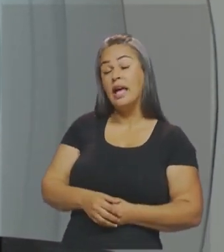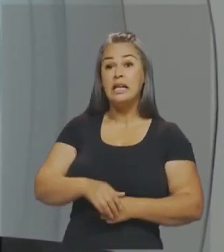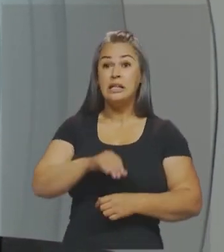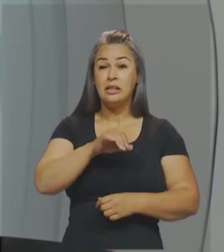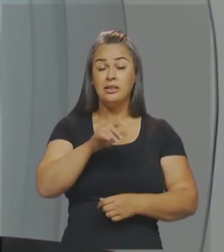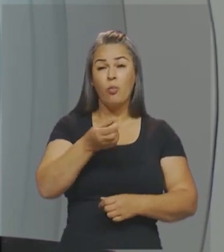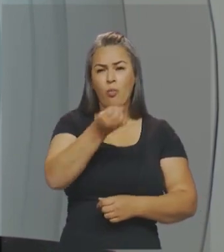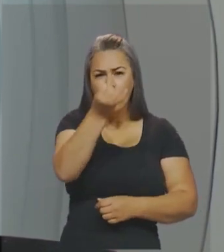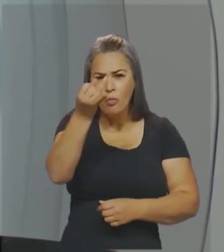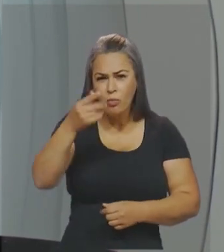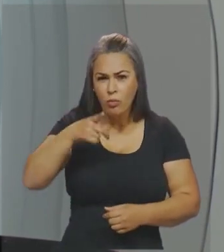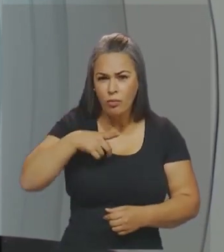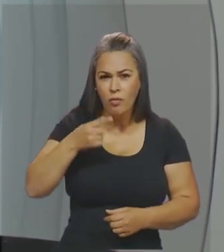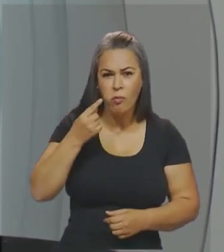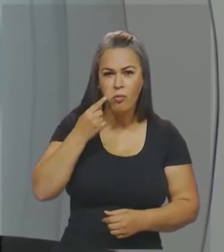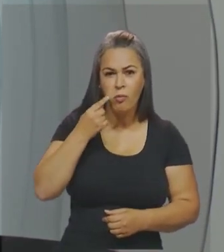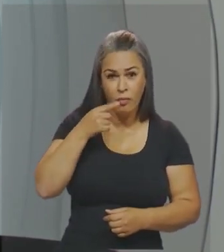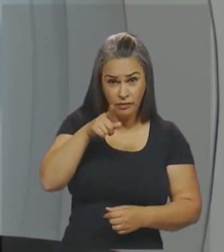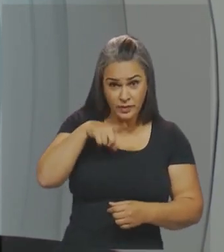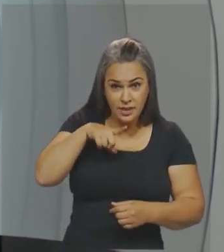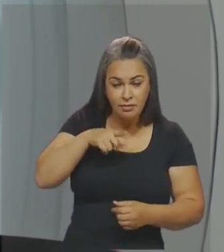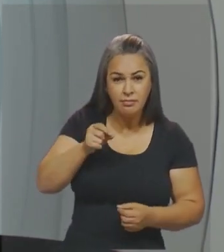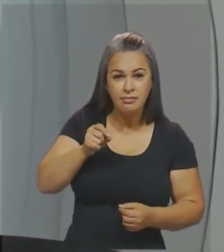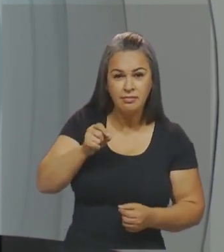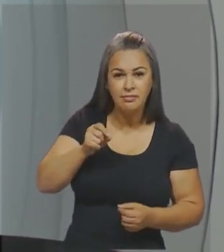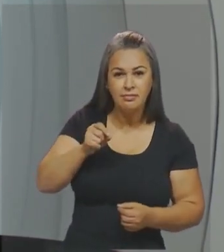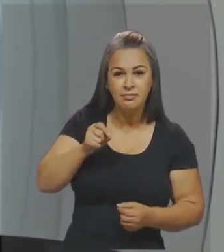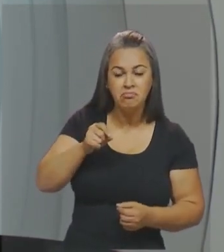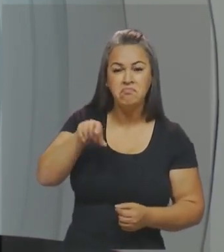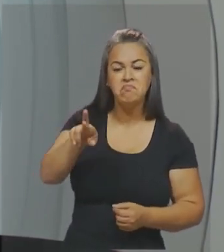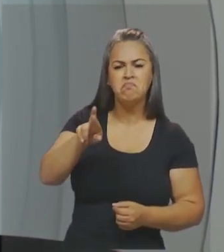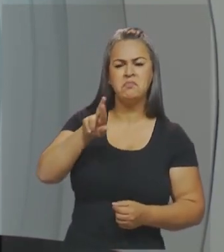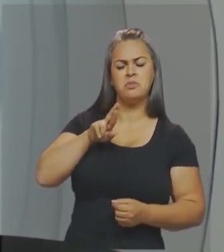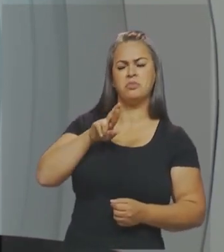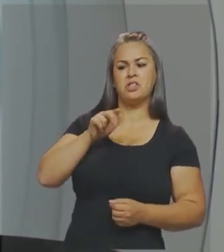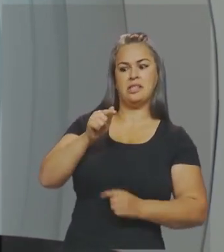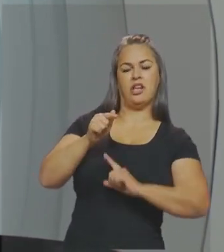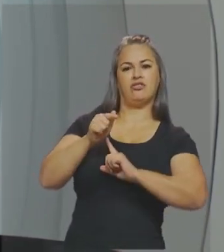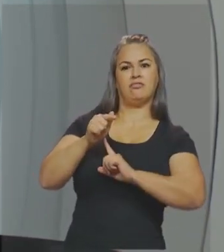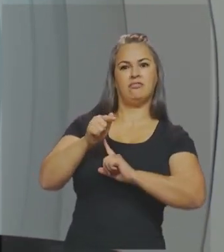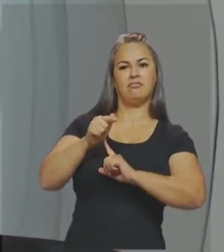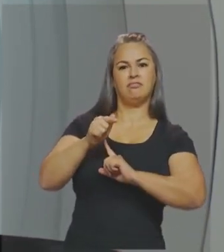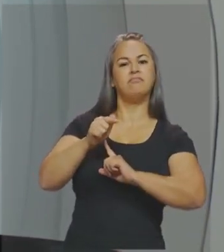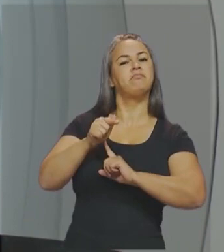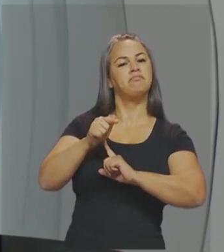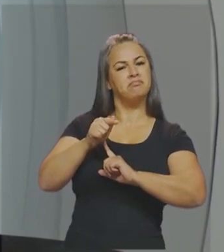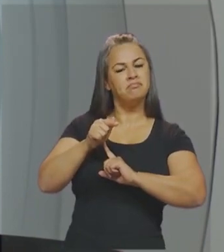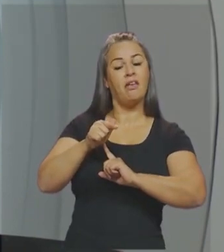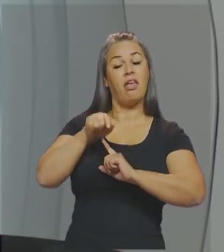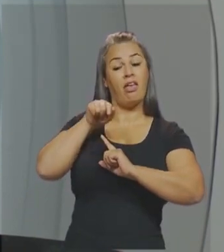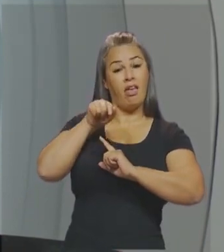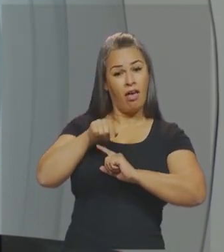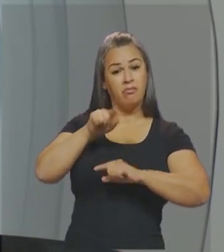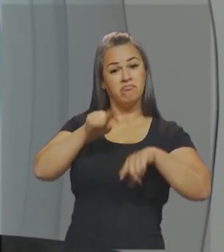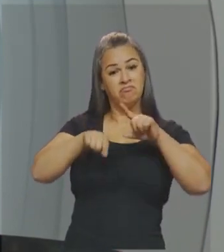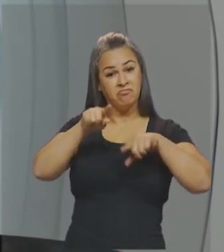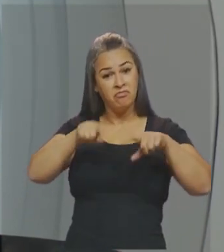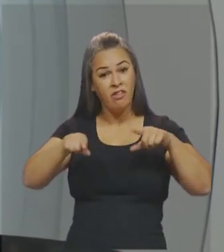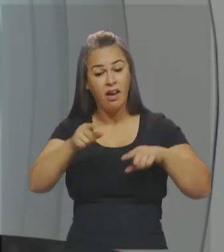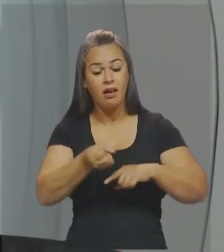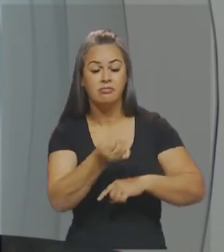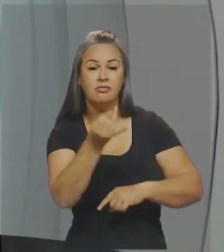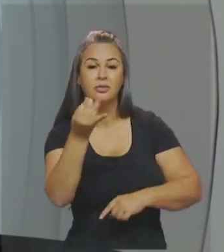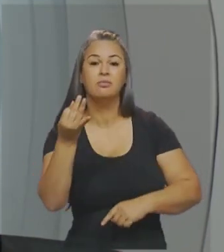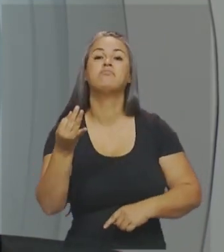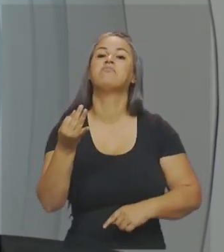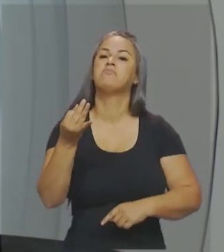quantas balas você tem? Aí ele vai te responder 7 balas. Então, isso é uma variável